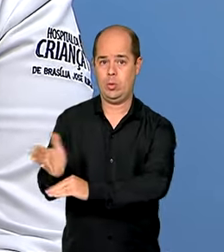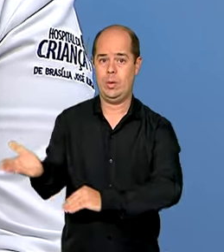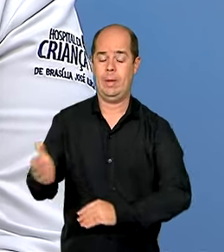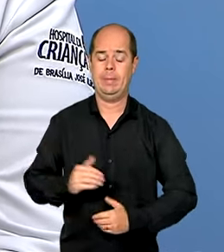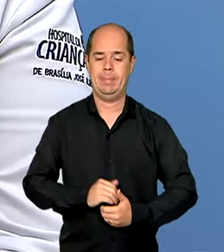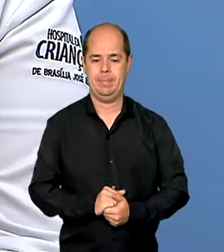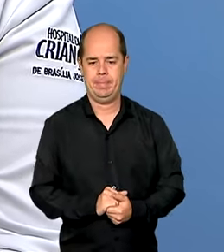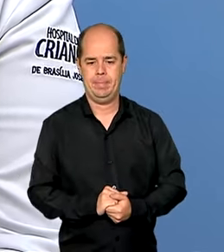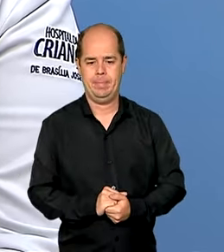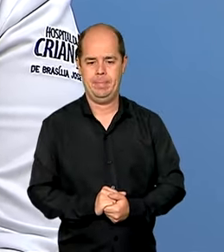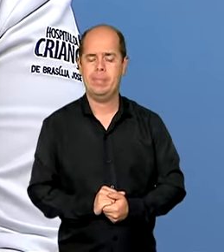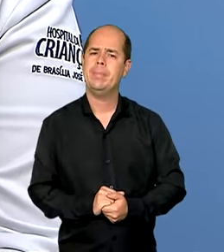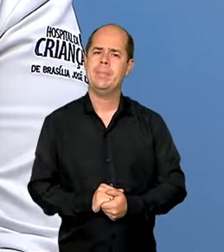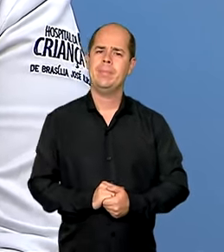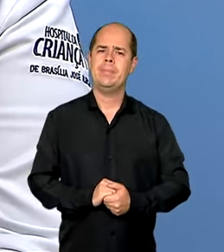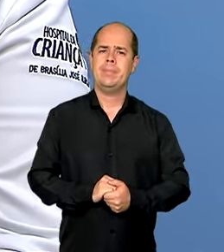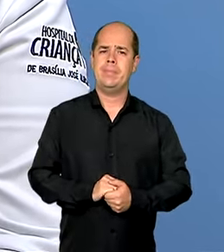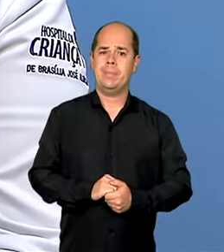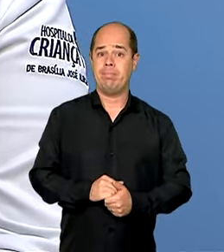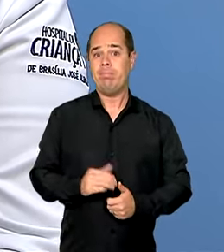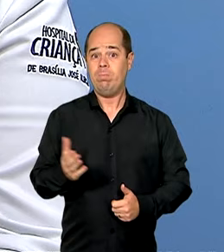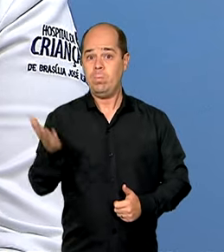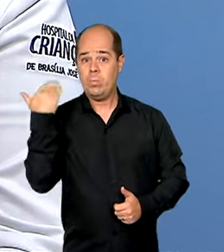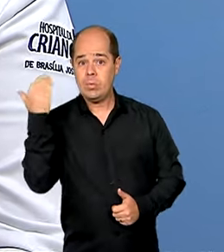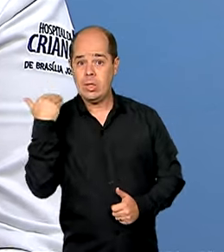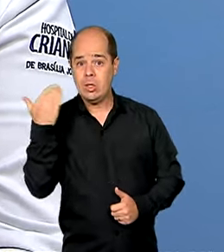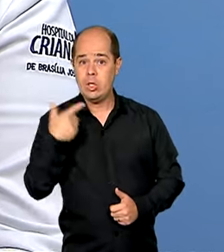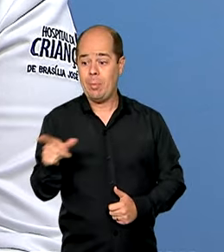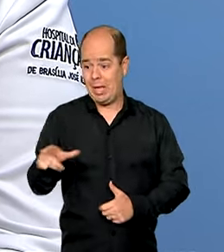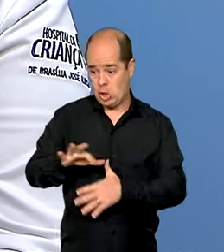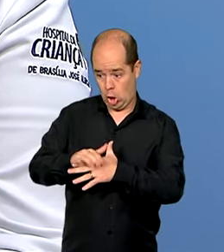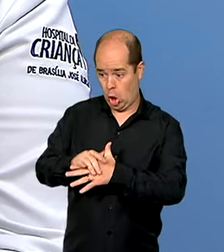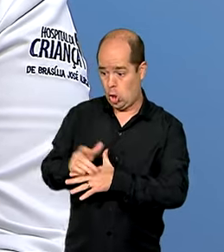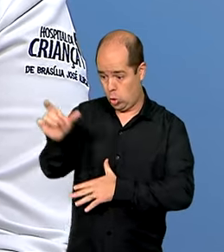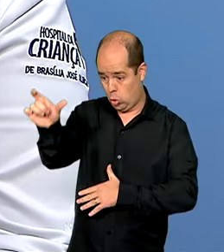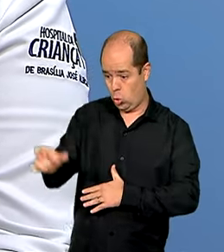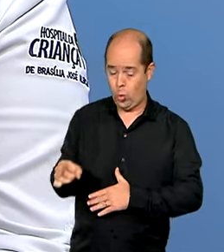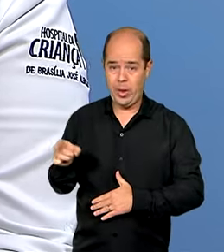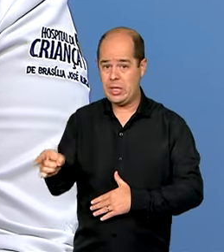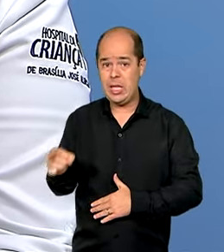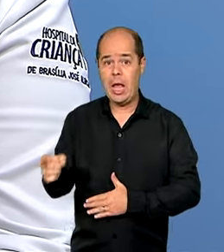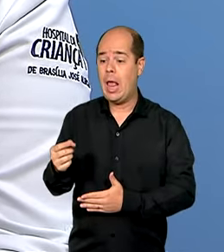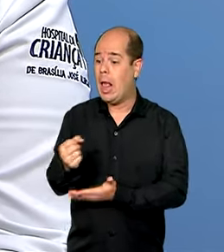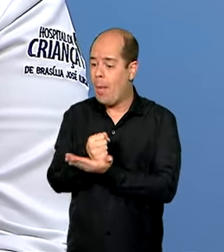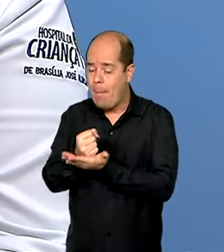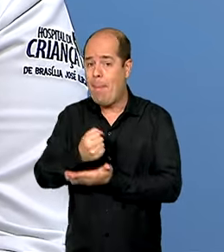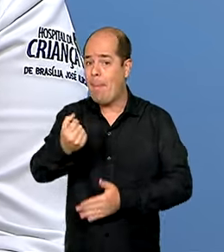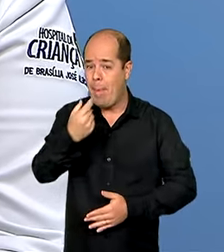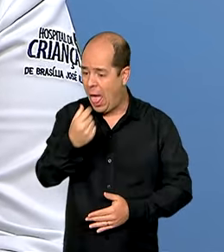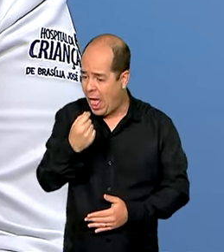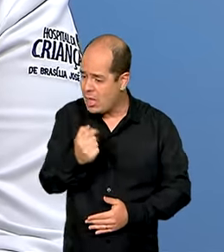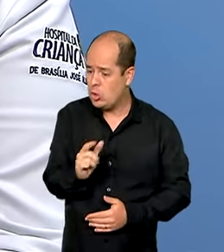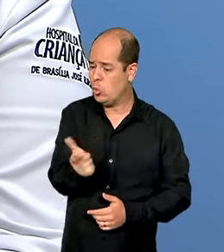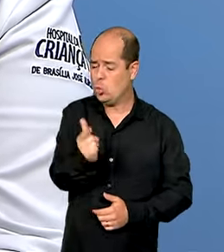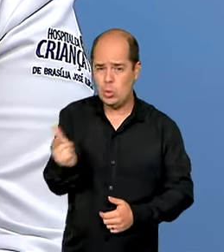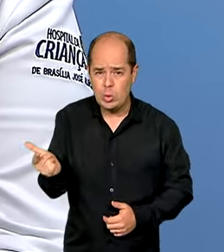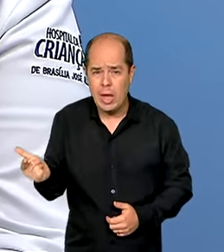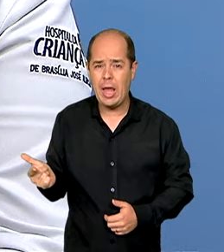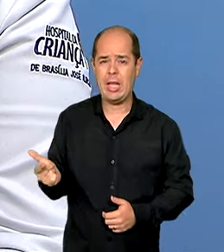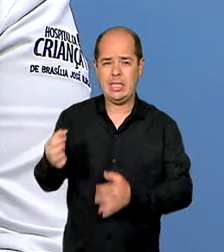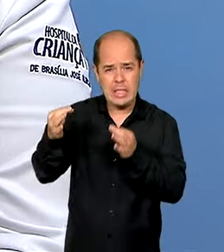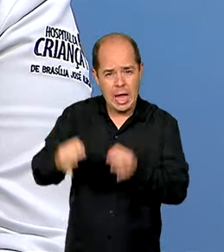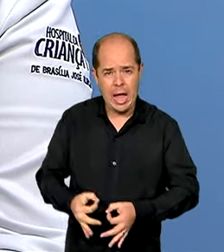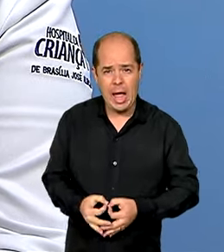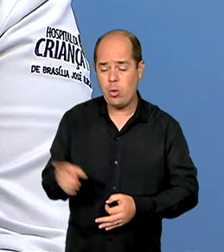paciente, doença falciforme, ele não era tratado corretamente, não tinha nem medicamento, ele chegava na vida adulta muito sequelado. Muitos